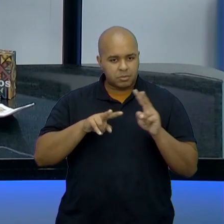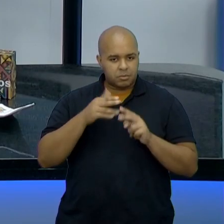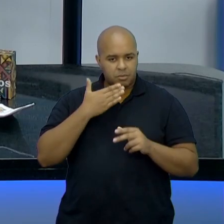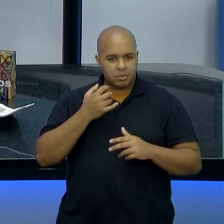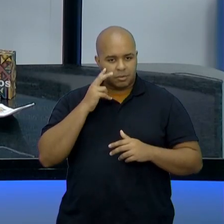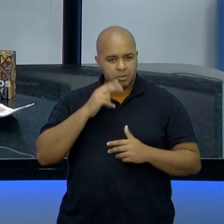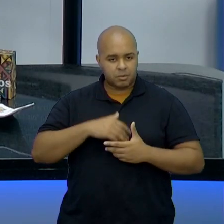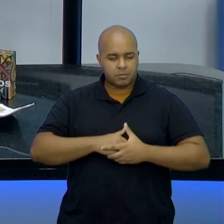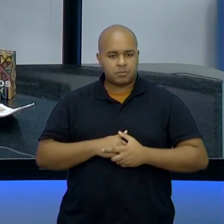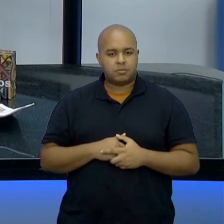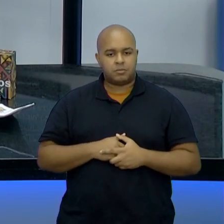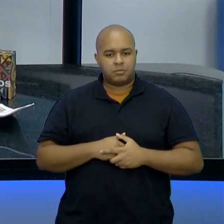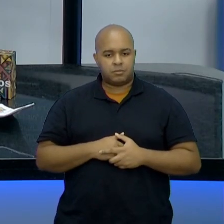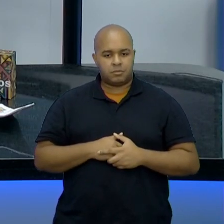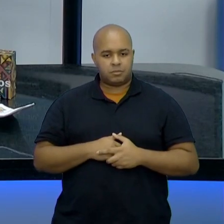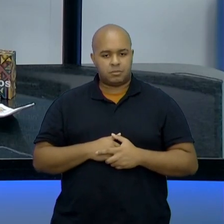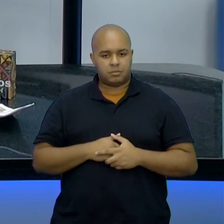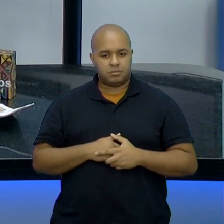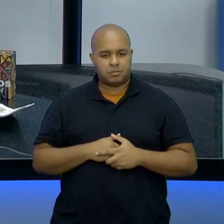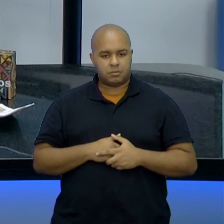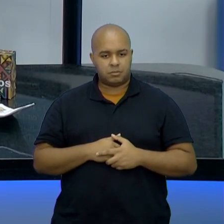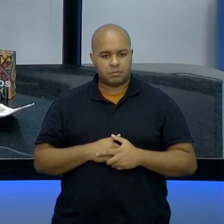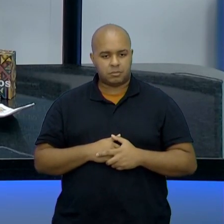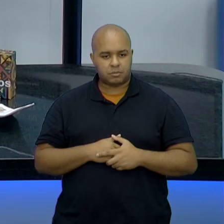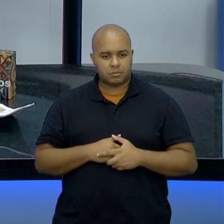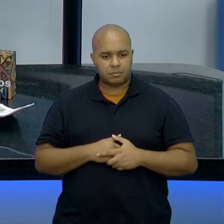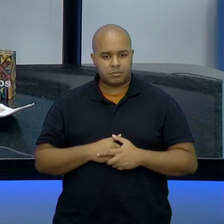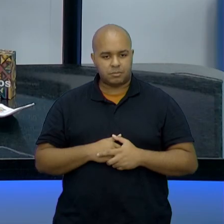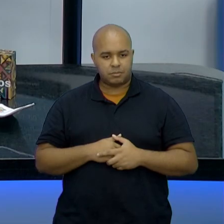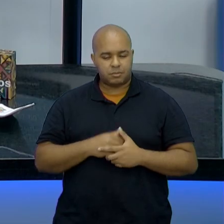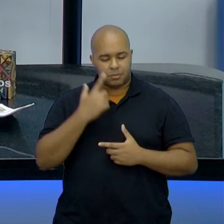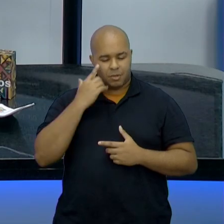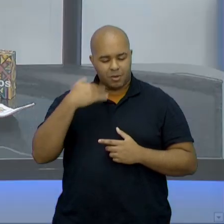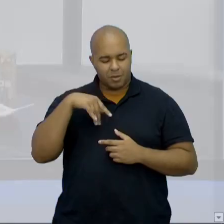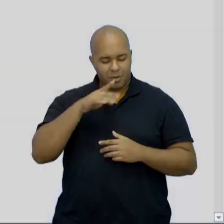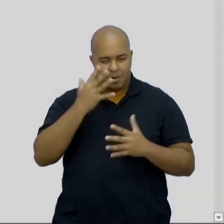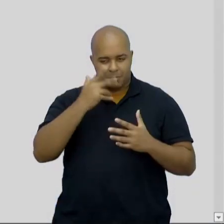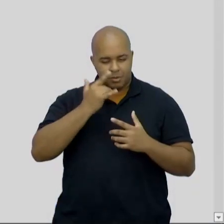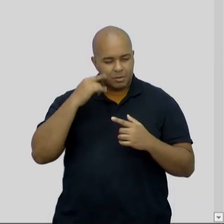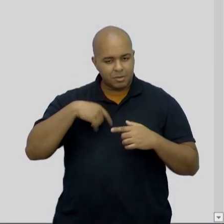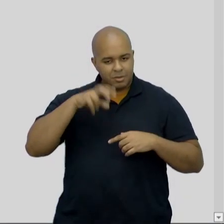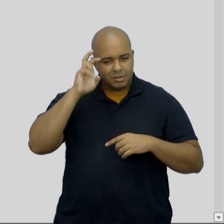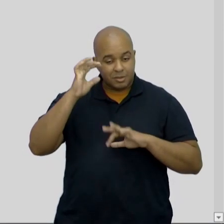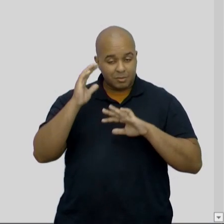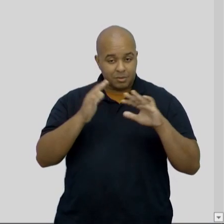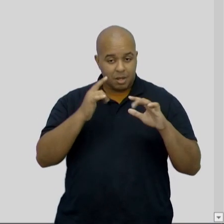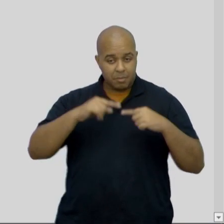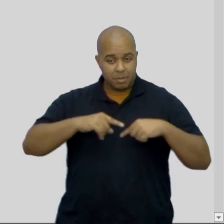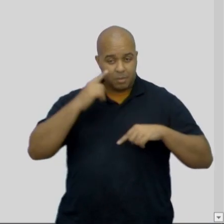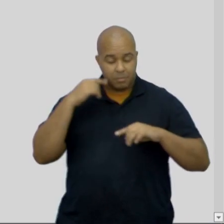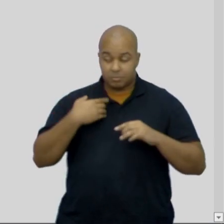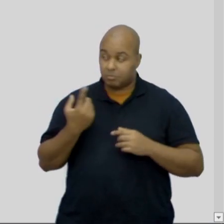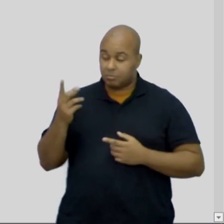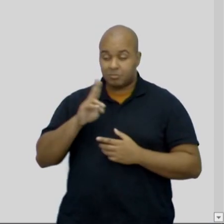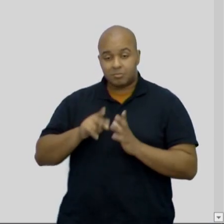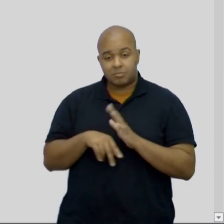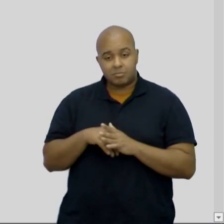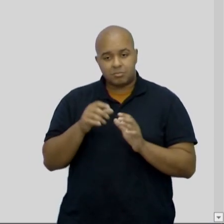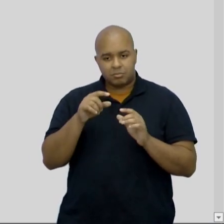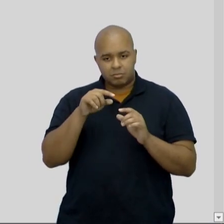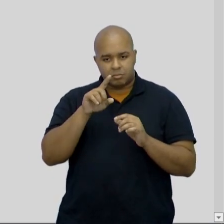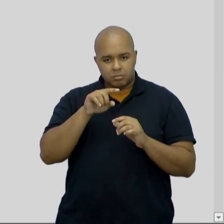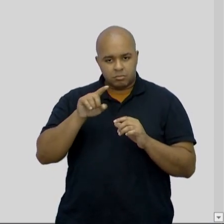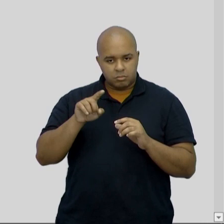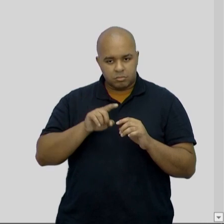visível, mais bonito, mais inteligente. Vamos lá! Então tá aqui. No caso do manual a gente está usando setinhas